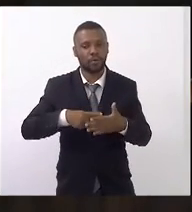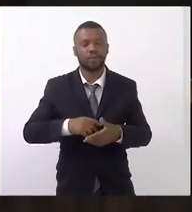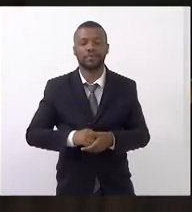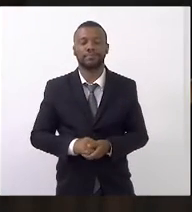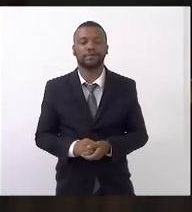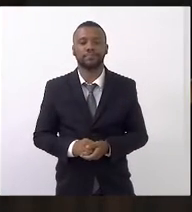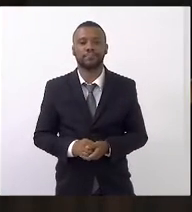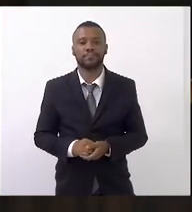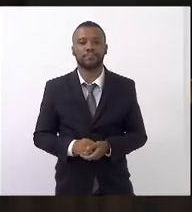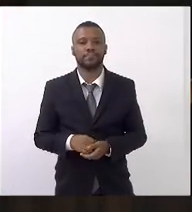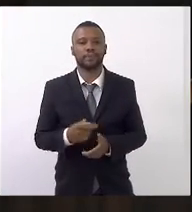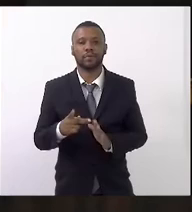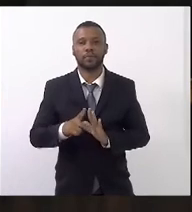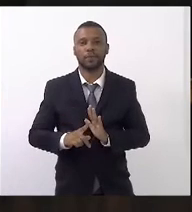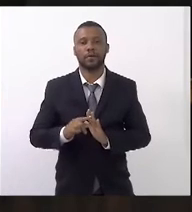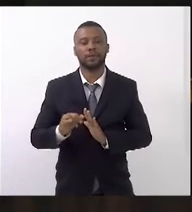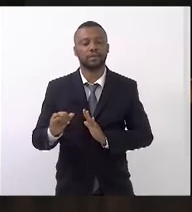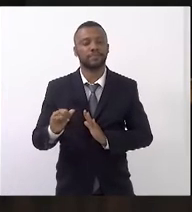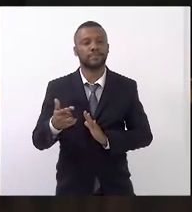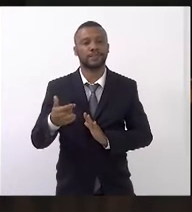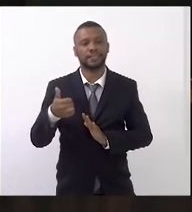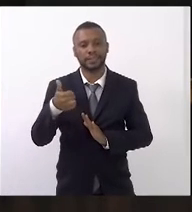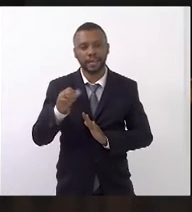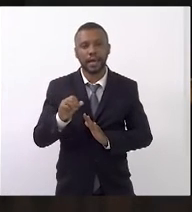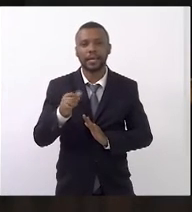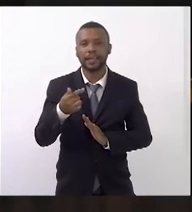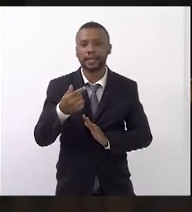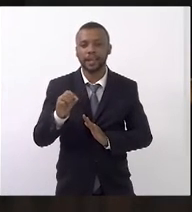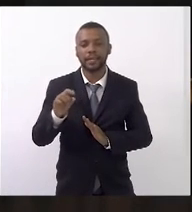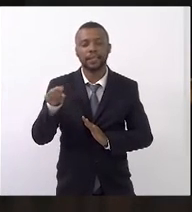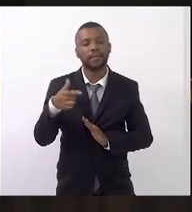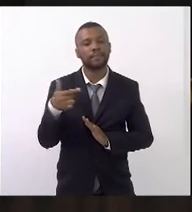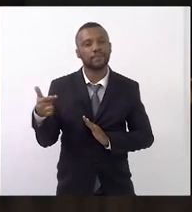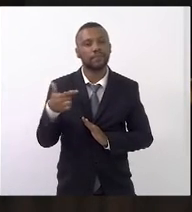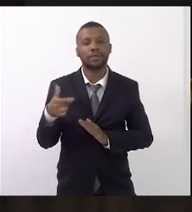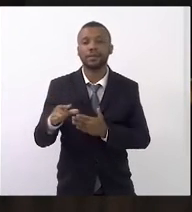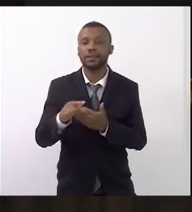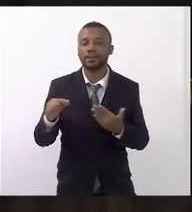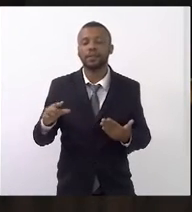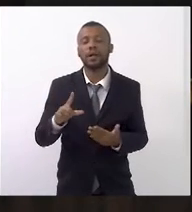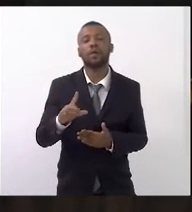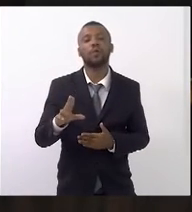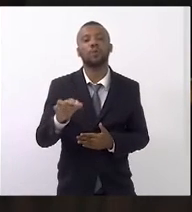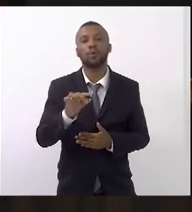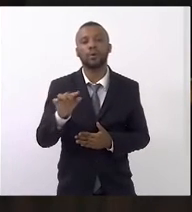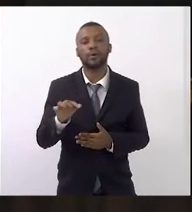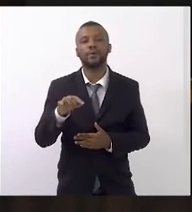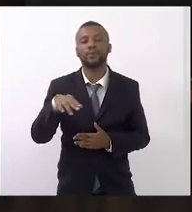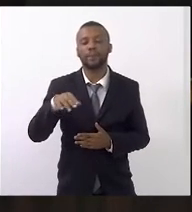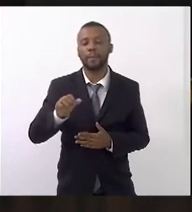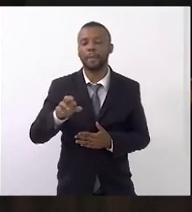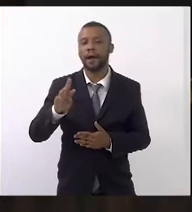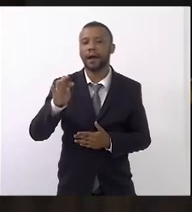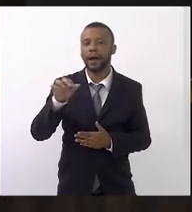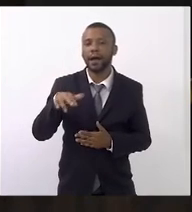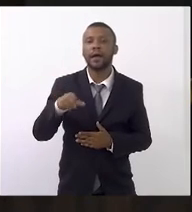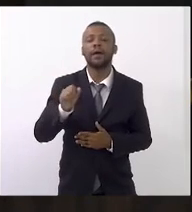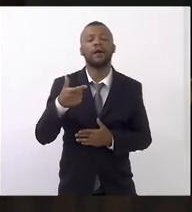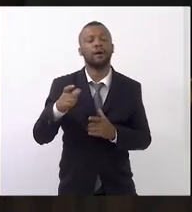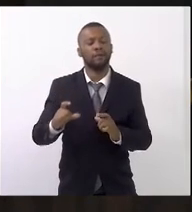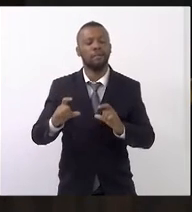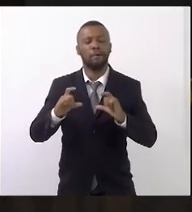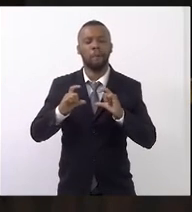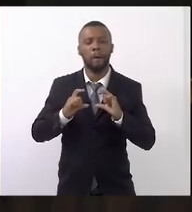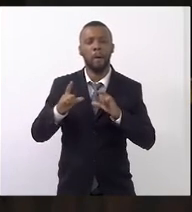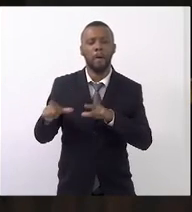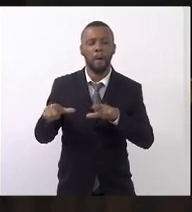PSOL. Projeto de resolução 1070 de 22, de autoria do deputado Luiz Martins. Concede medalha Tiradentes, respectivo diploma, ao